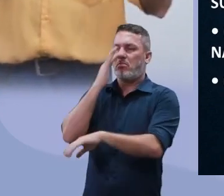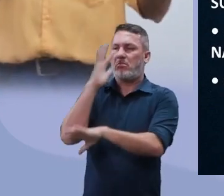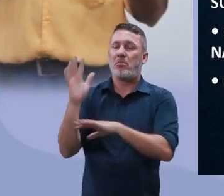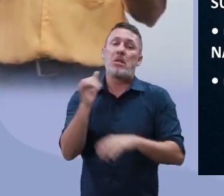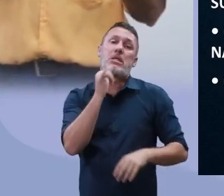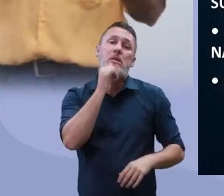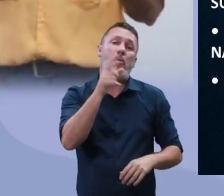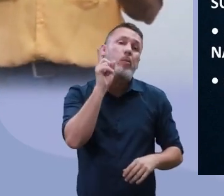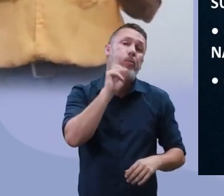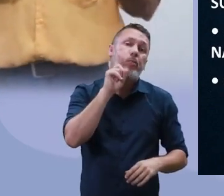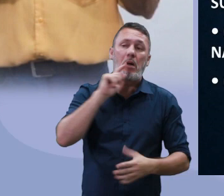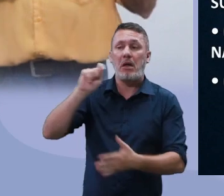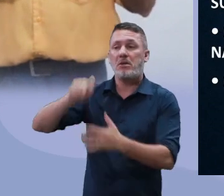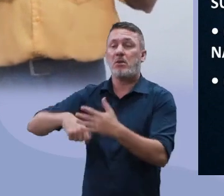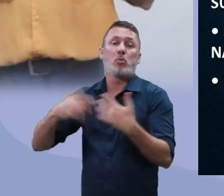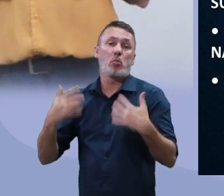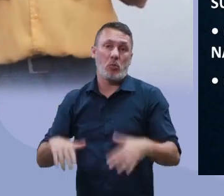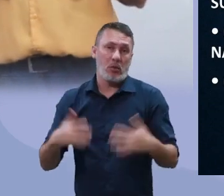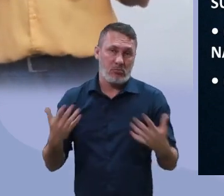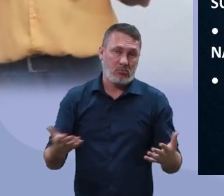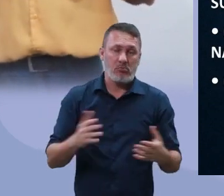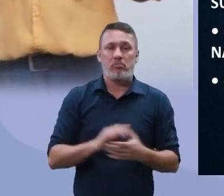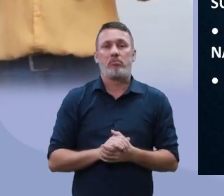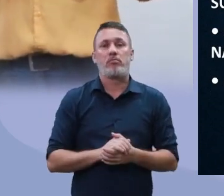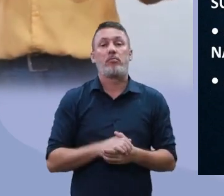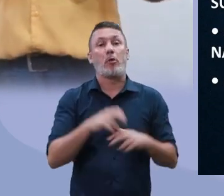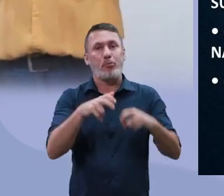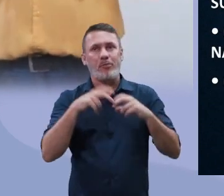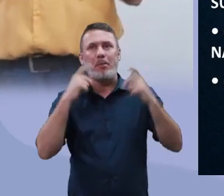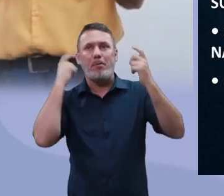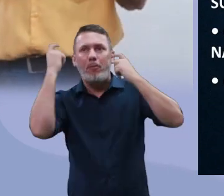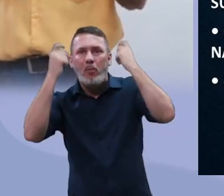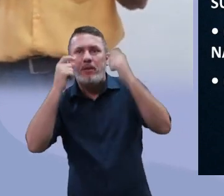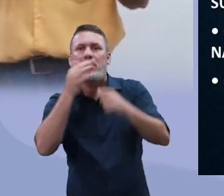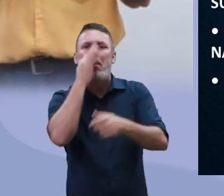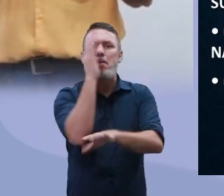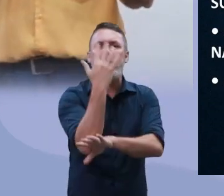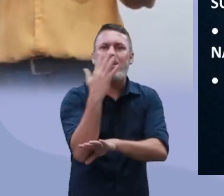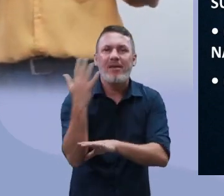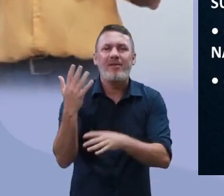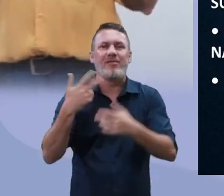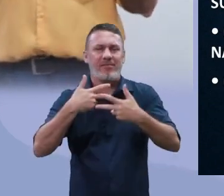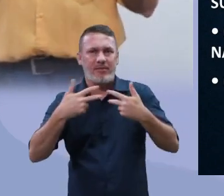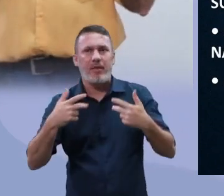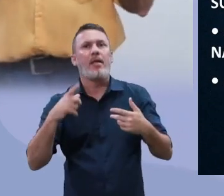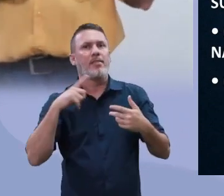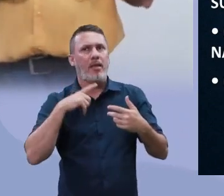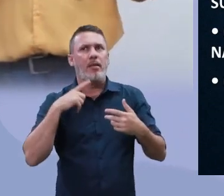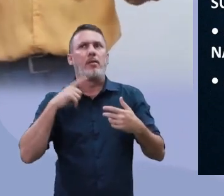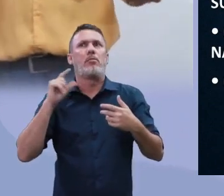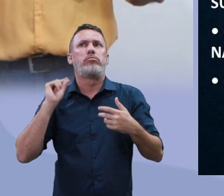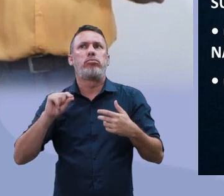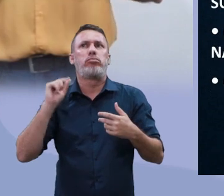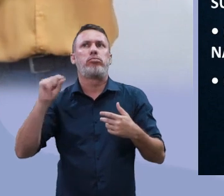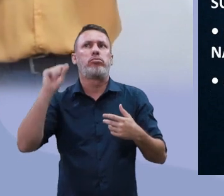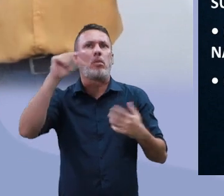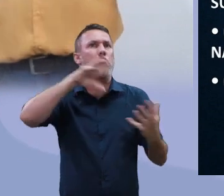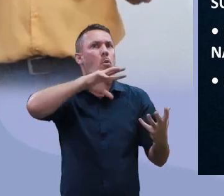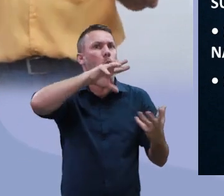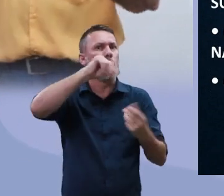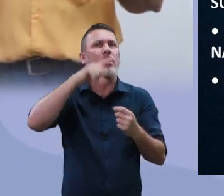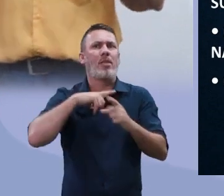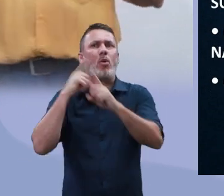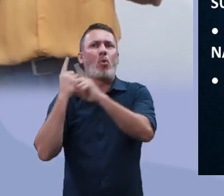exemplo, os Estados Unidos. Então, com isso, essa preocupação ambiental né, nós vamos ter essas convenções acontecendo